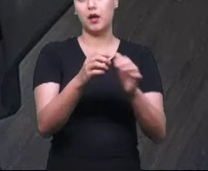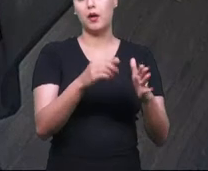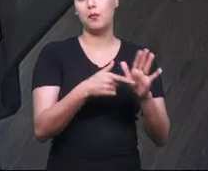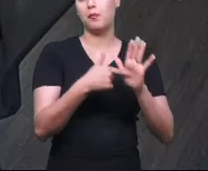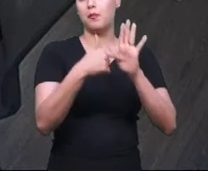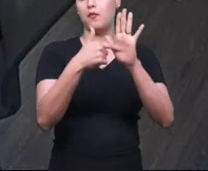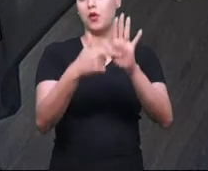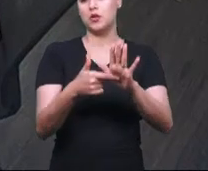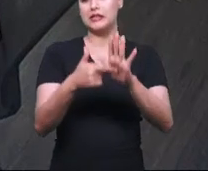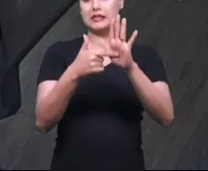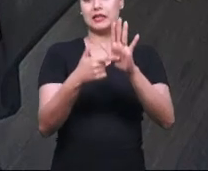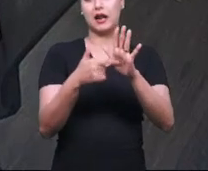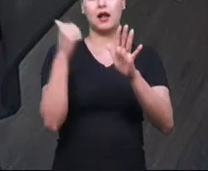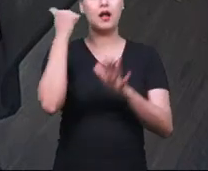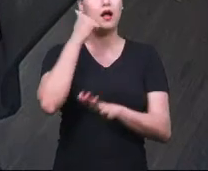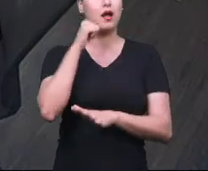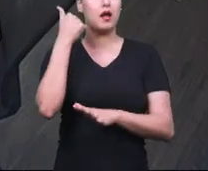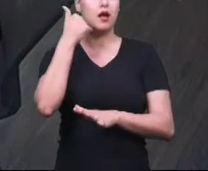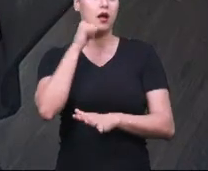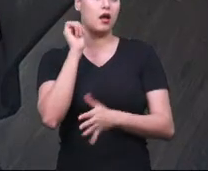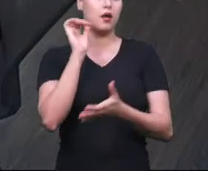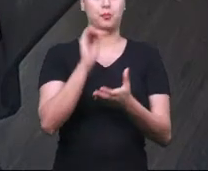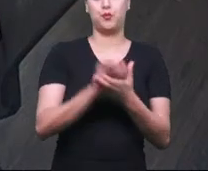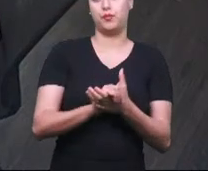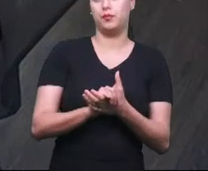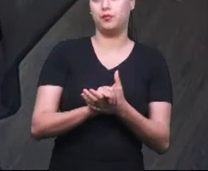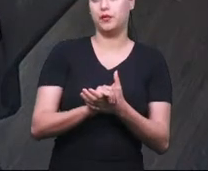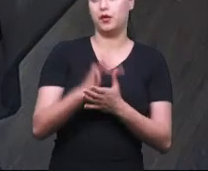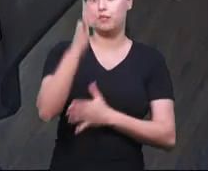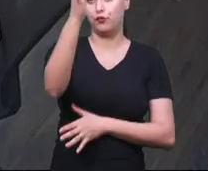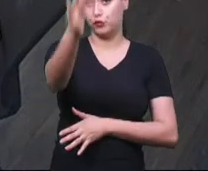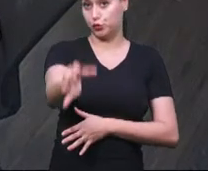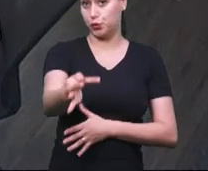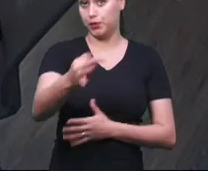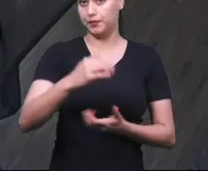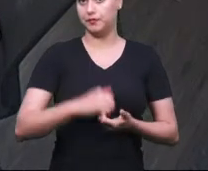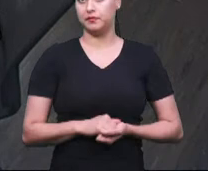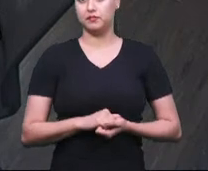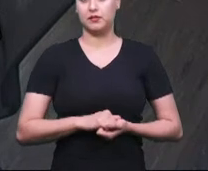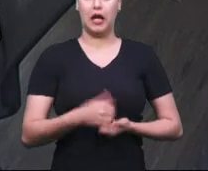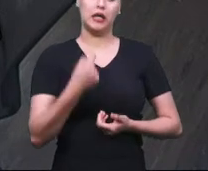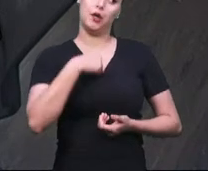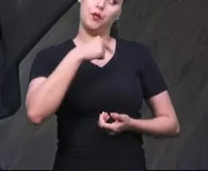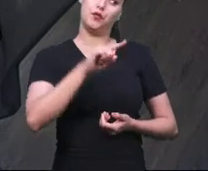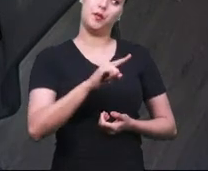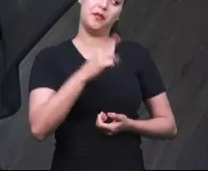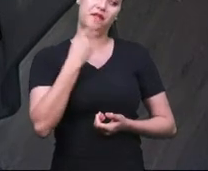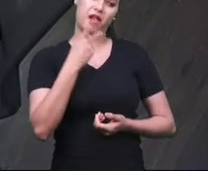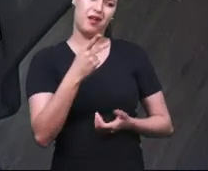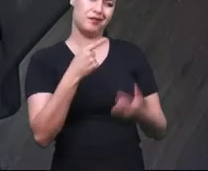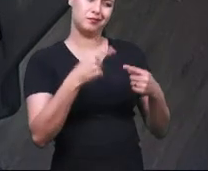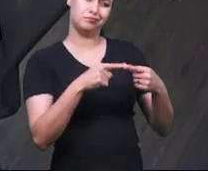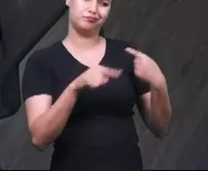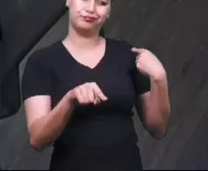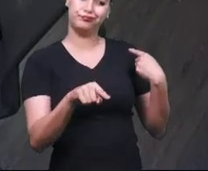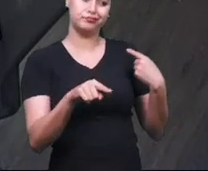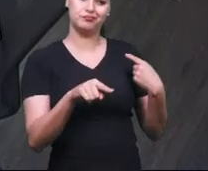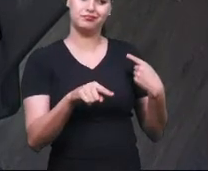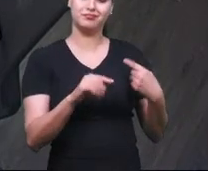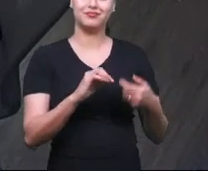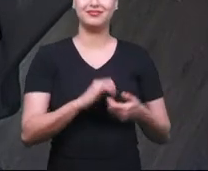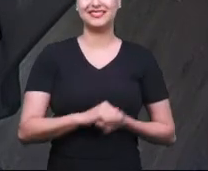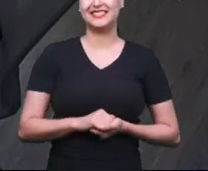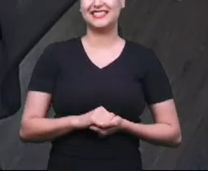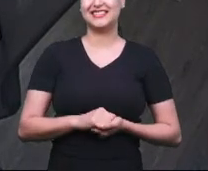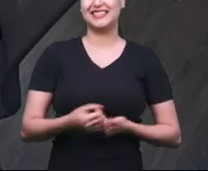essa pessoa, né? E eu fui para dizer que não procedia. Cheguei no lugar,